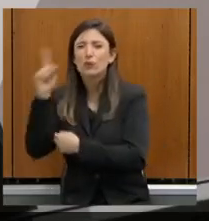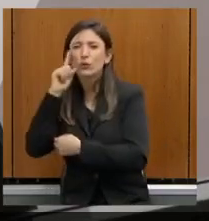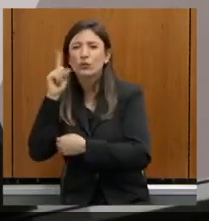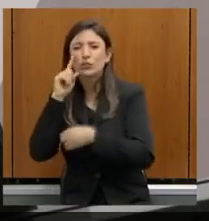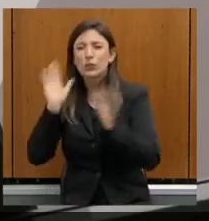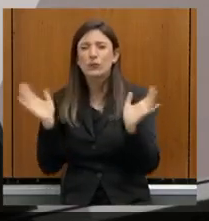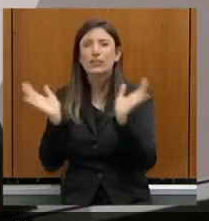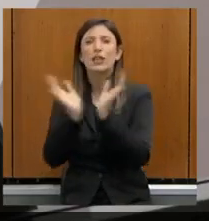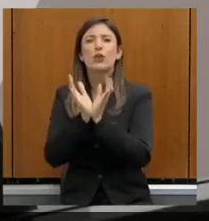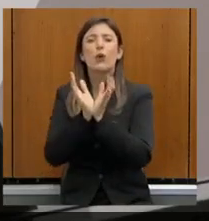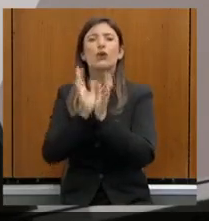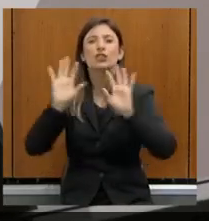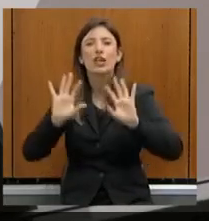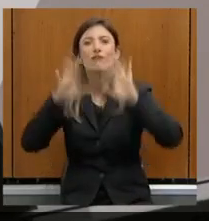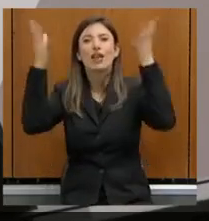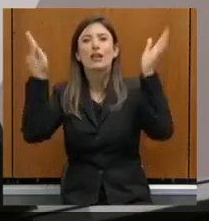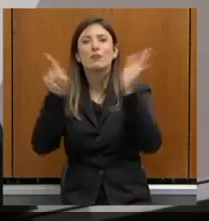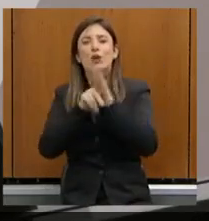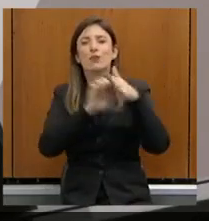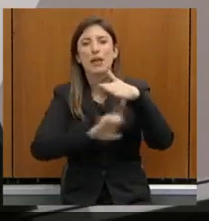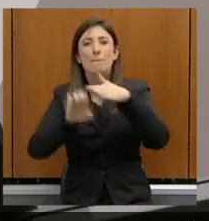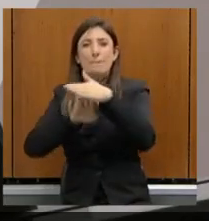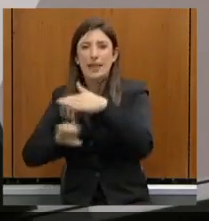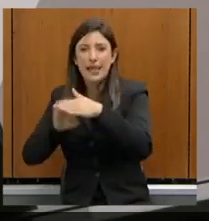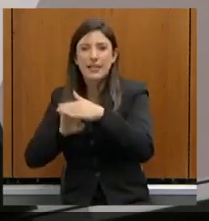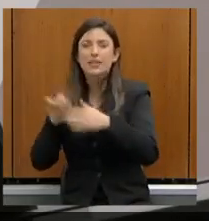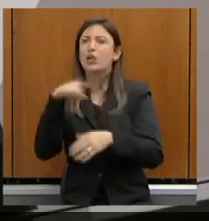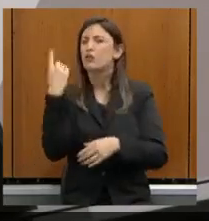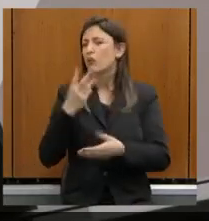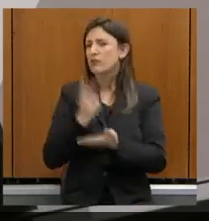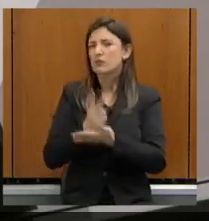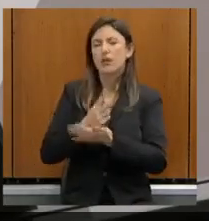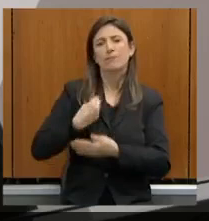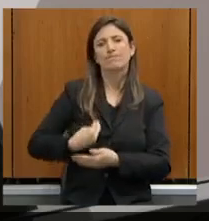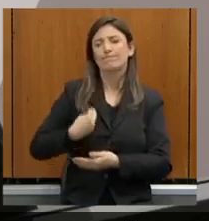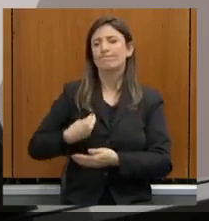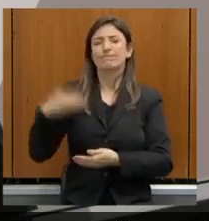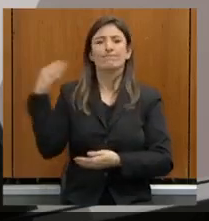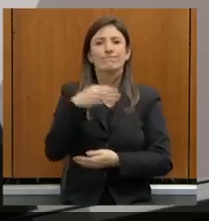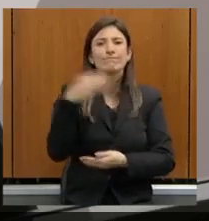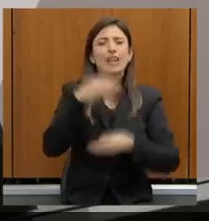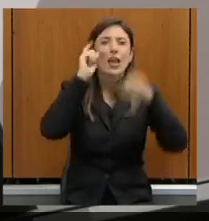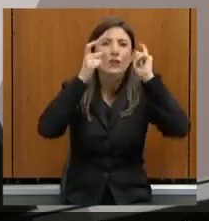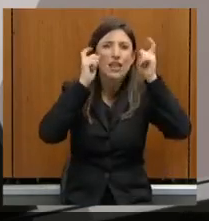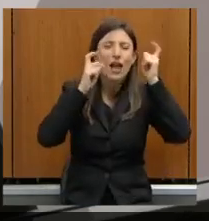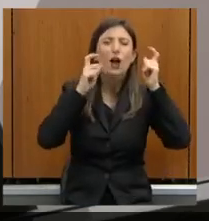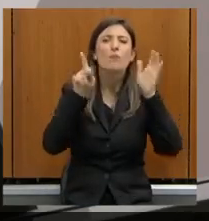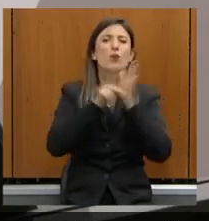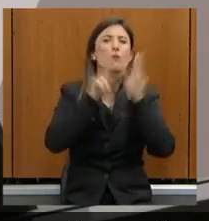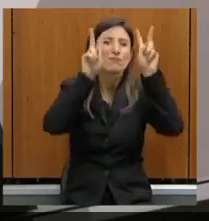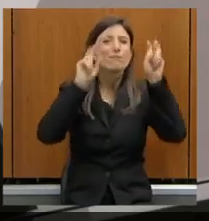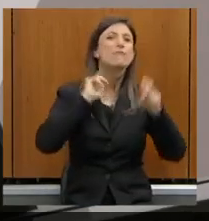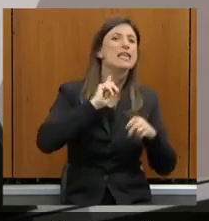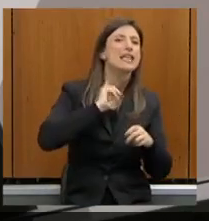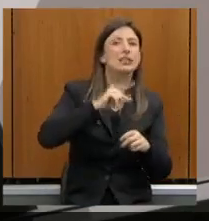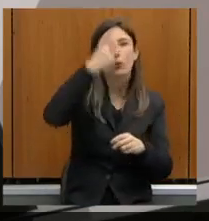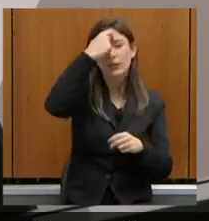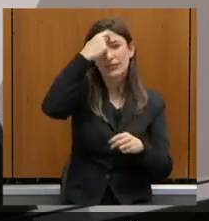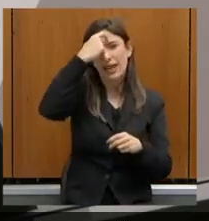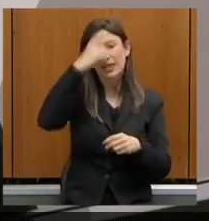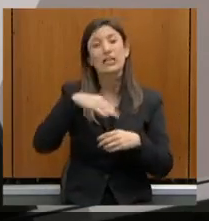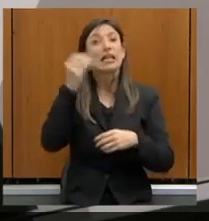eventos das empresas. Nós vamos a todas as reuniões do Minas Consciente tentando equilibrar a